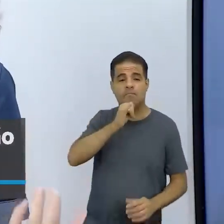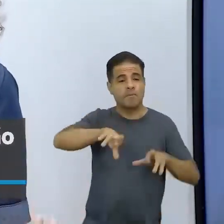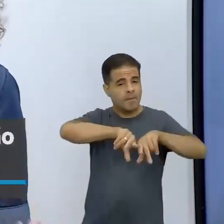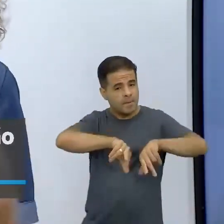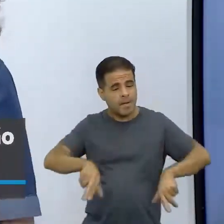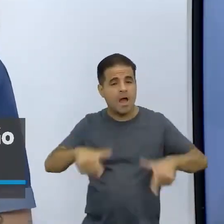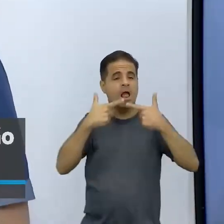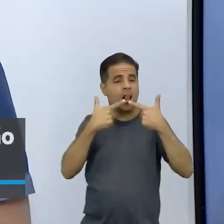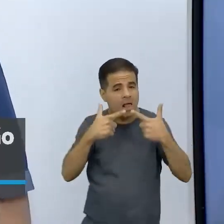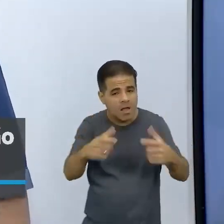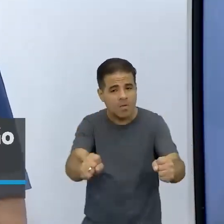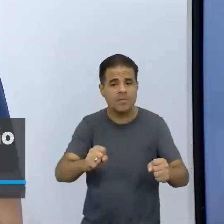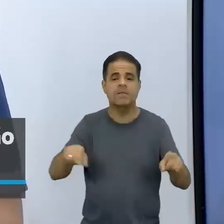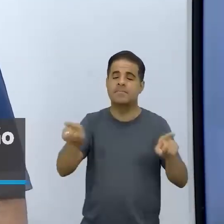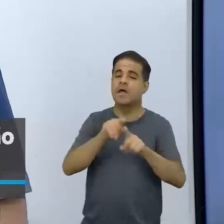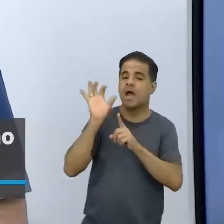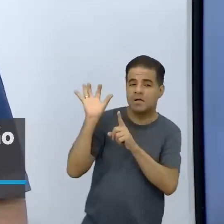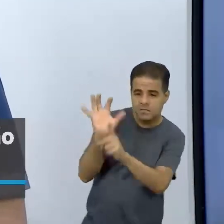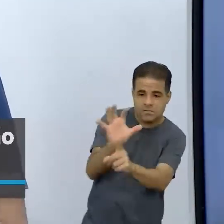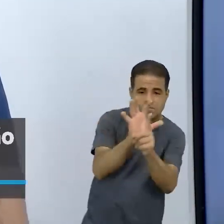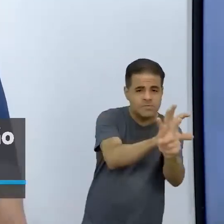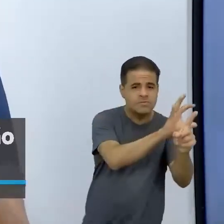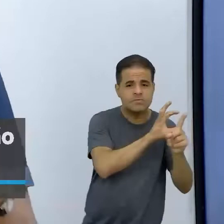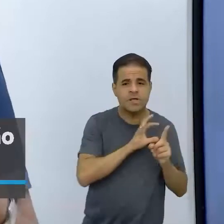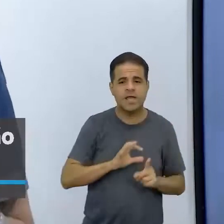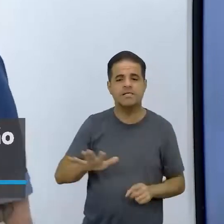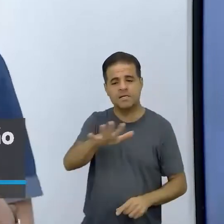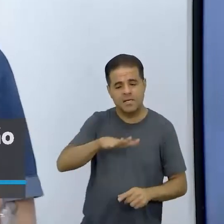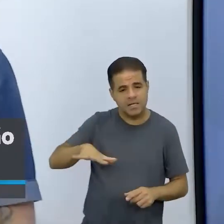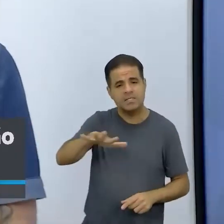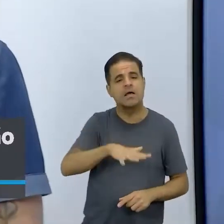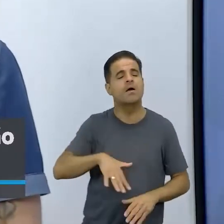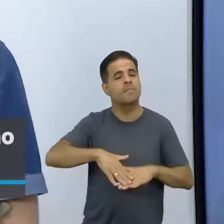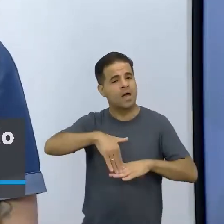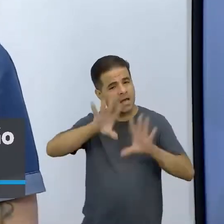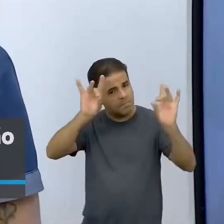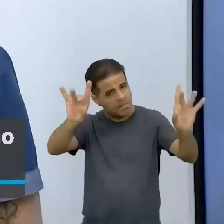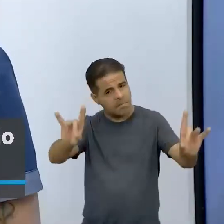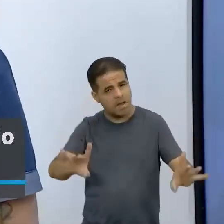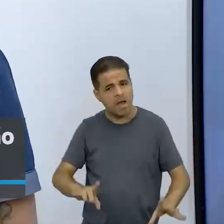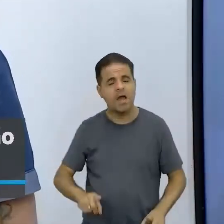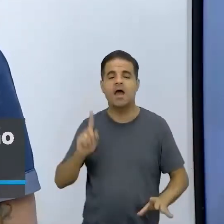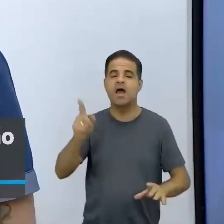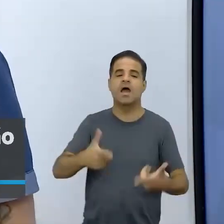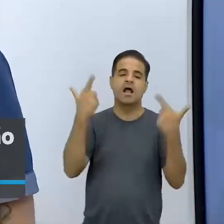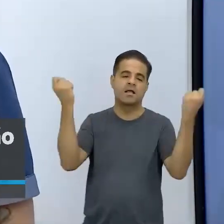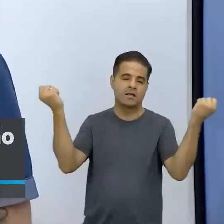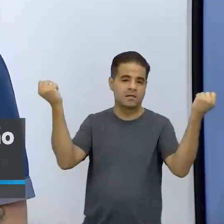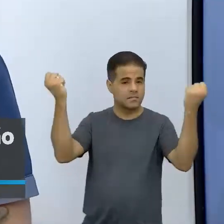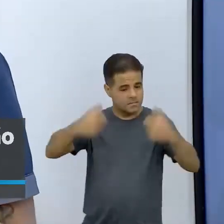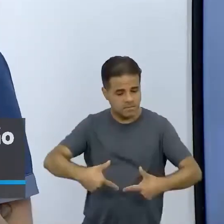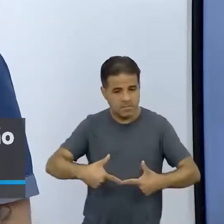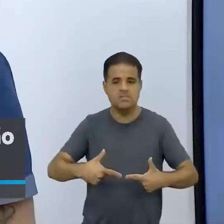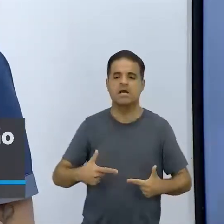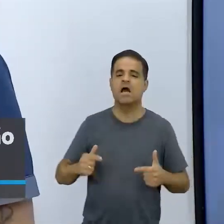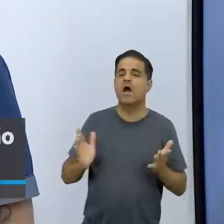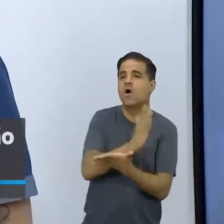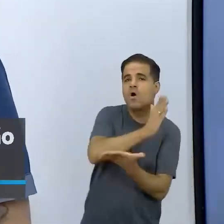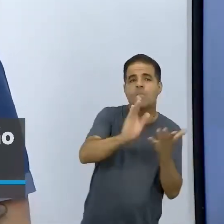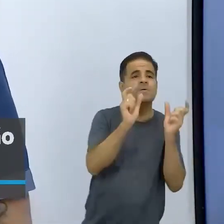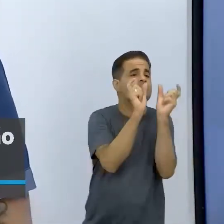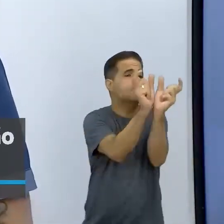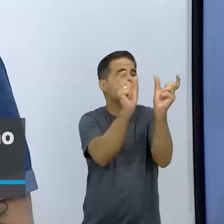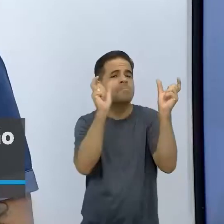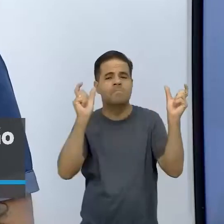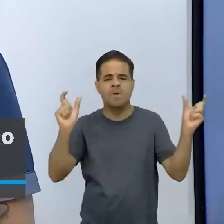variedade linguística, da influência nesse campo aí mais específico que a gente está falando, do slam. Por que algumas palavras